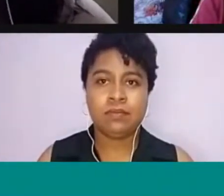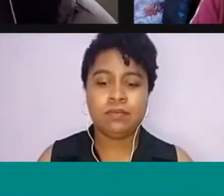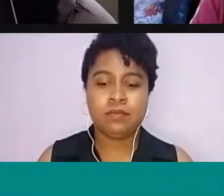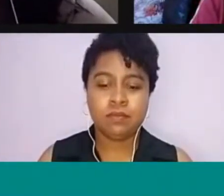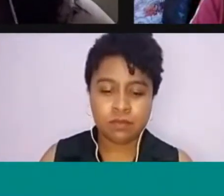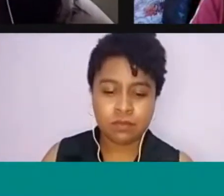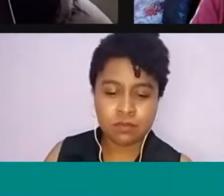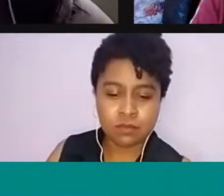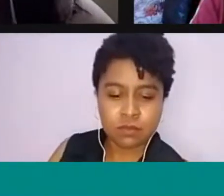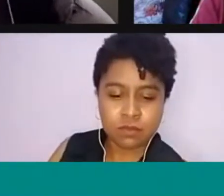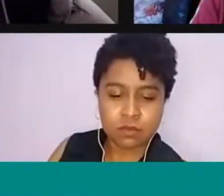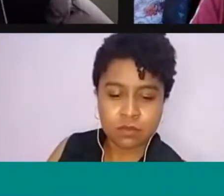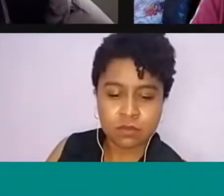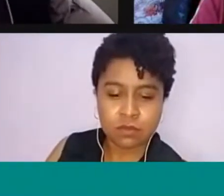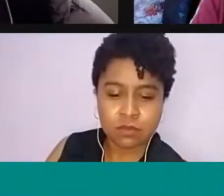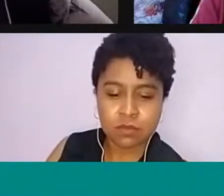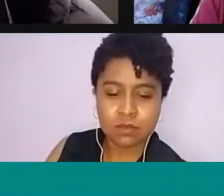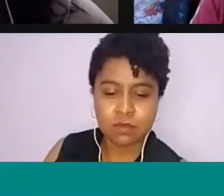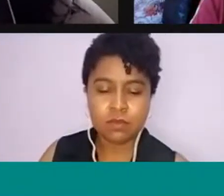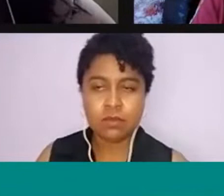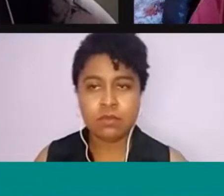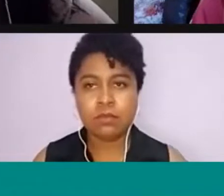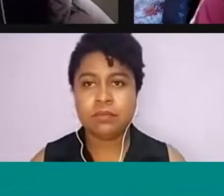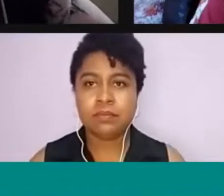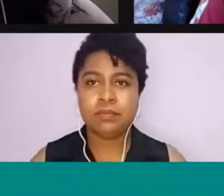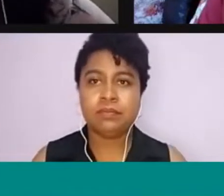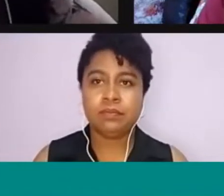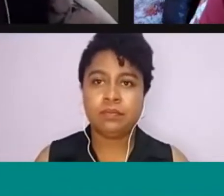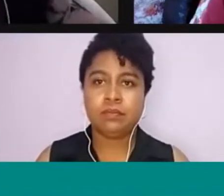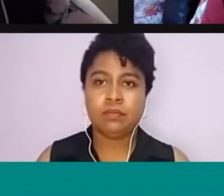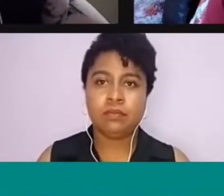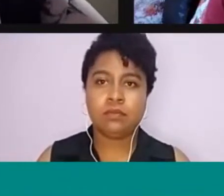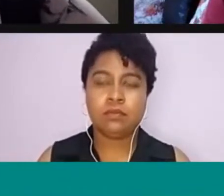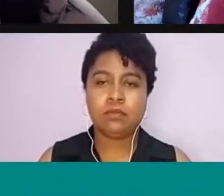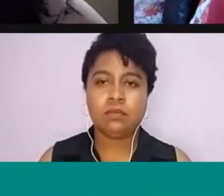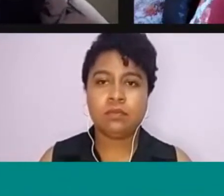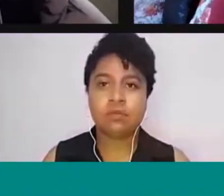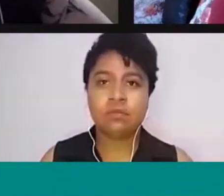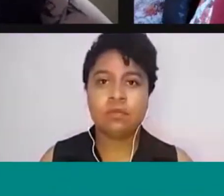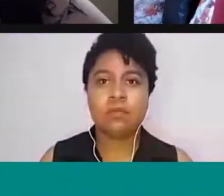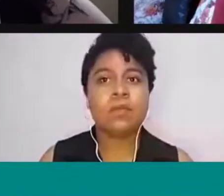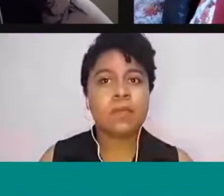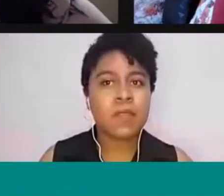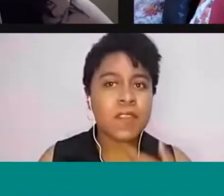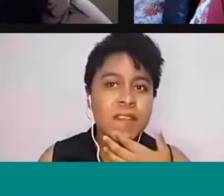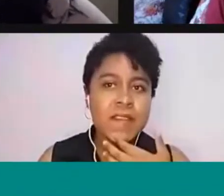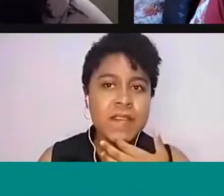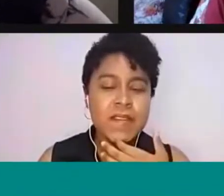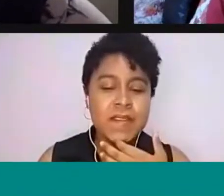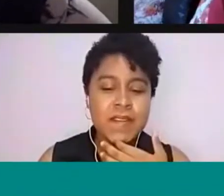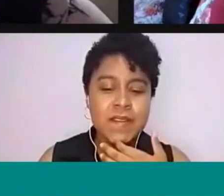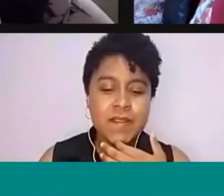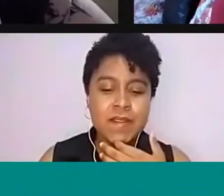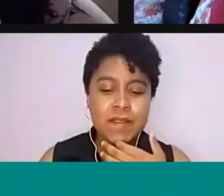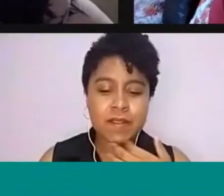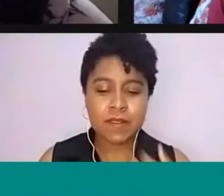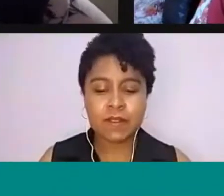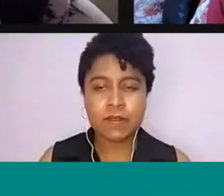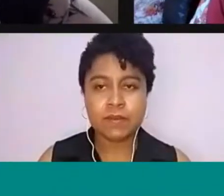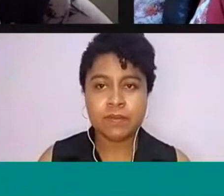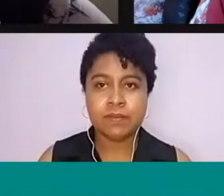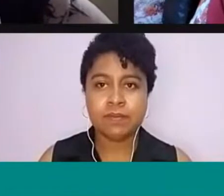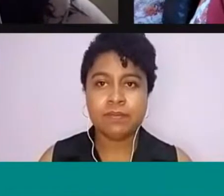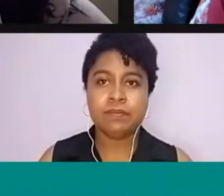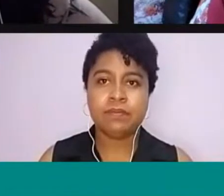atividade extracurricular e, no final, gerar um trabalho de congresso. Realmente é uma ótima ideia.